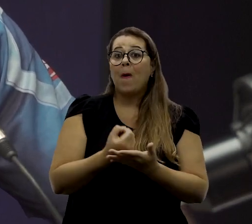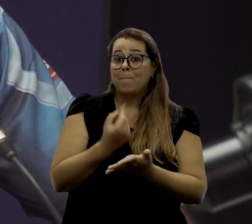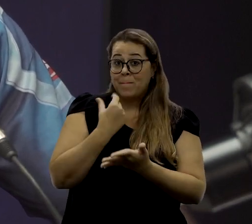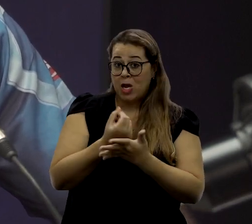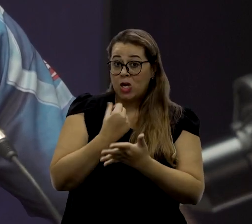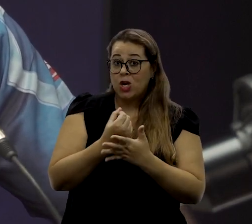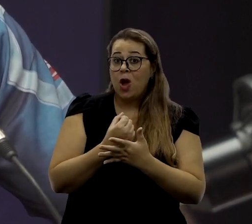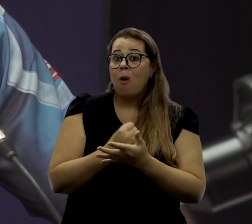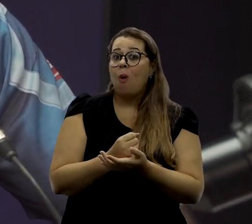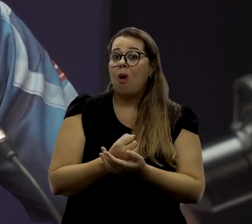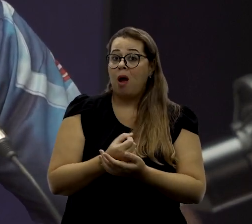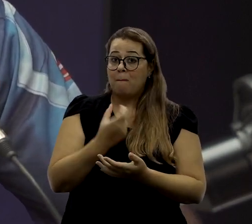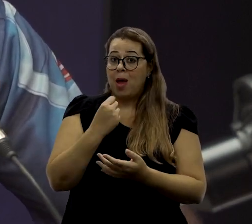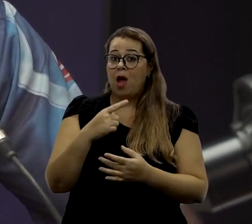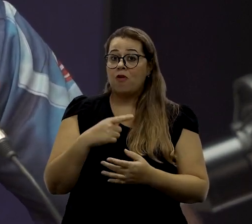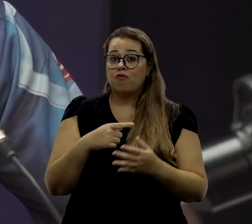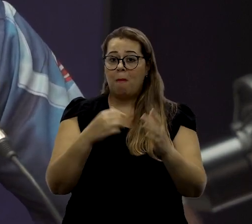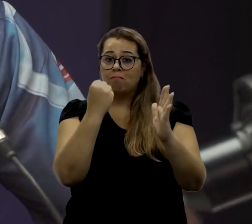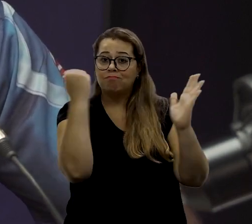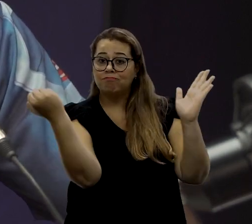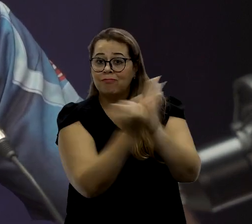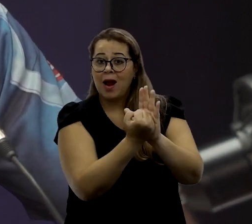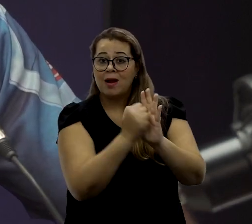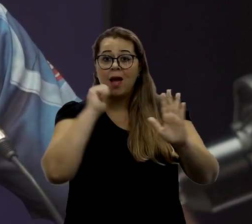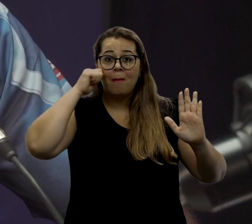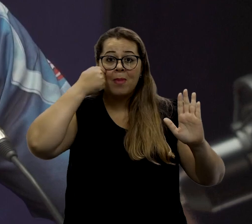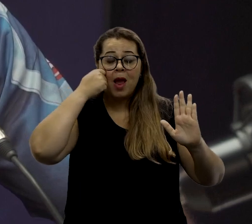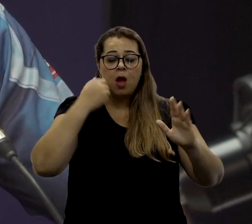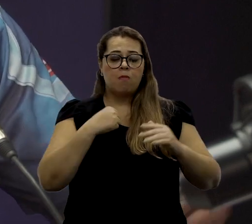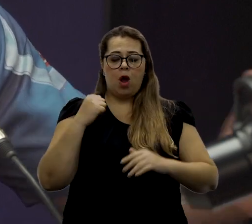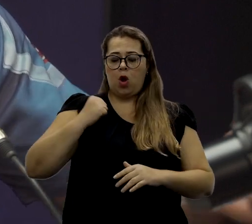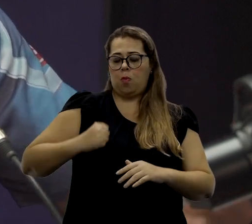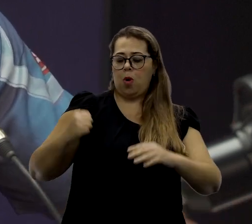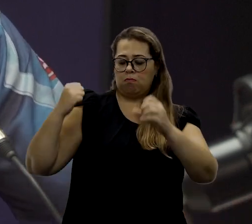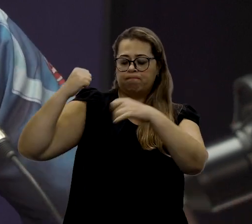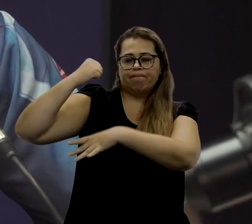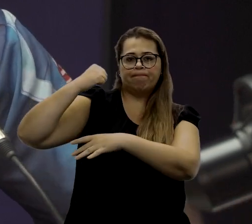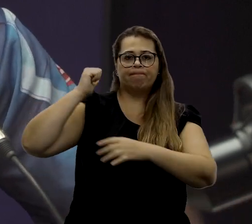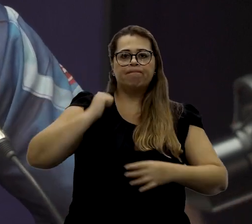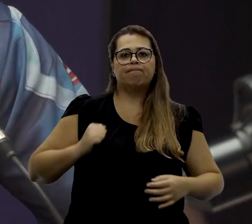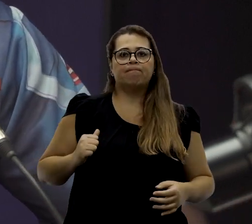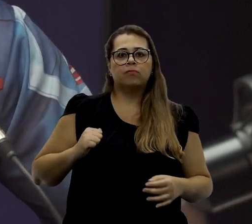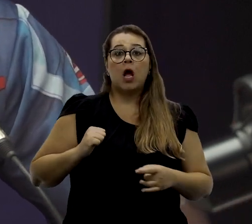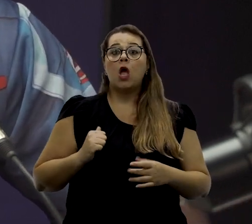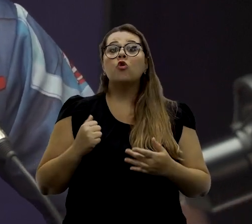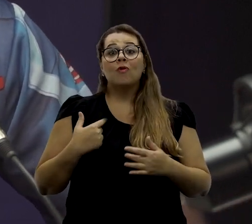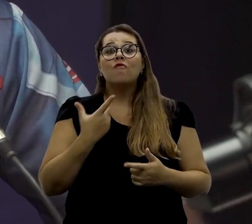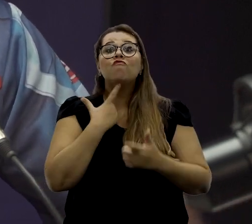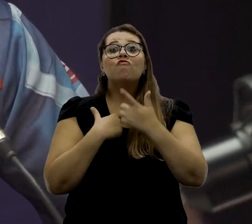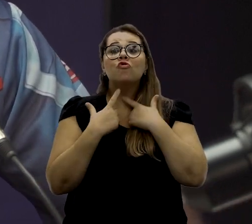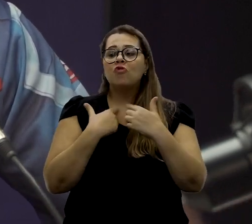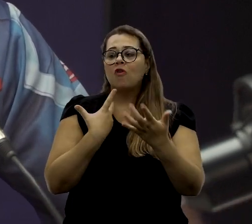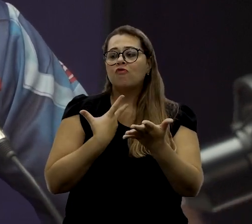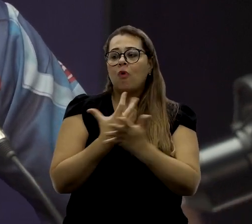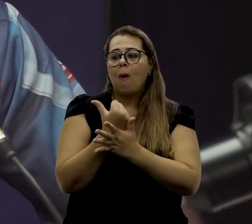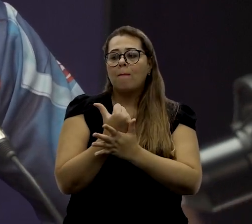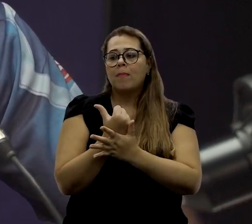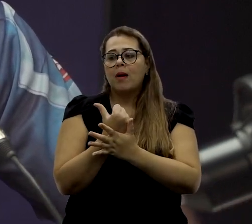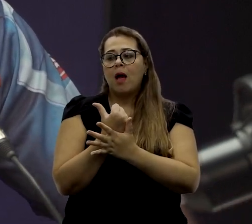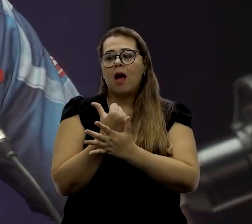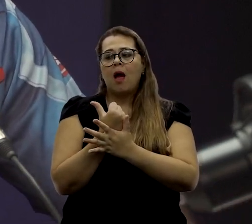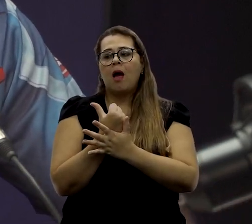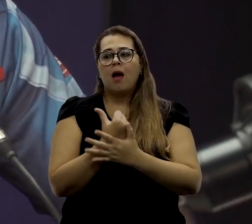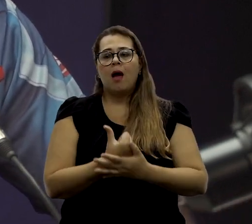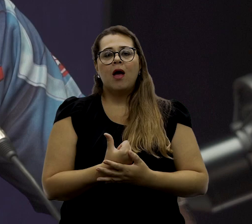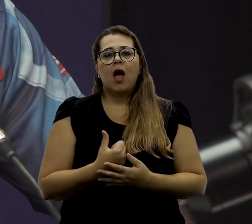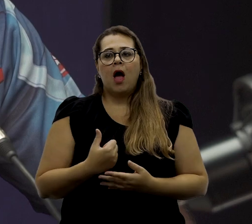os remédios tarja preta que tinha, coloquei na minha bolsa e fui pro mercado porque eu queria comprar um remédio muito forte, uma bebida muito